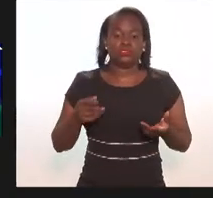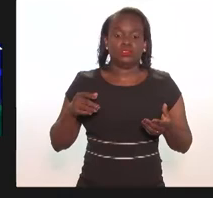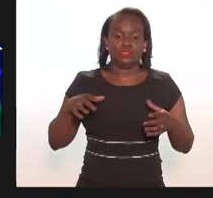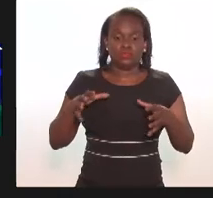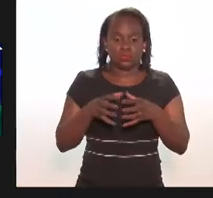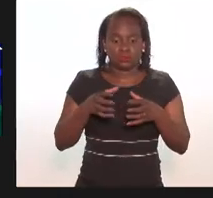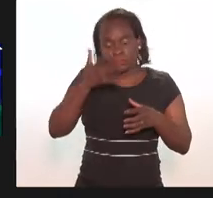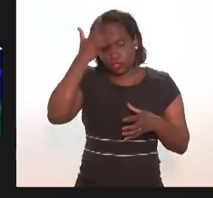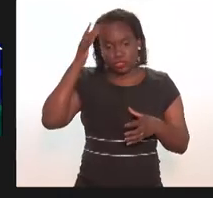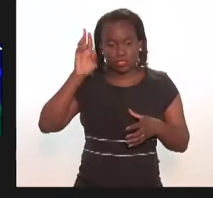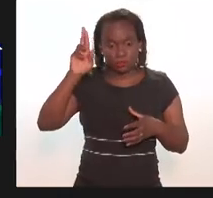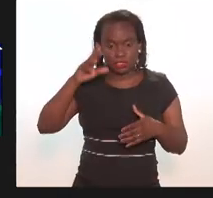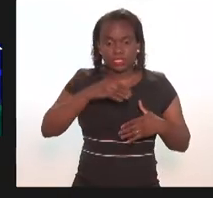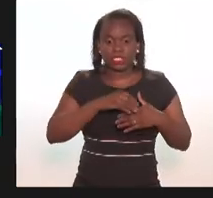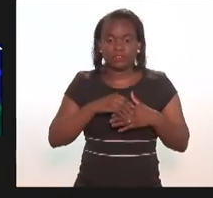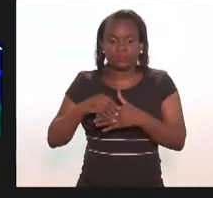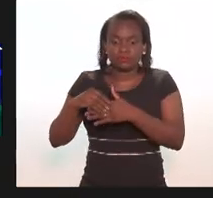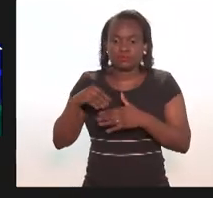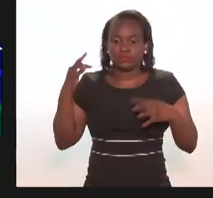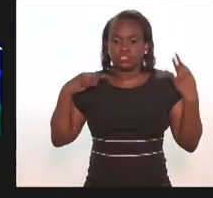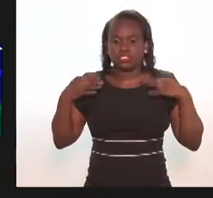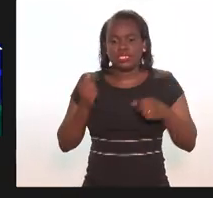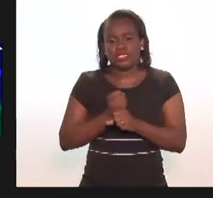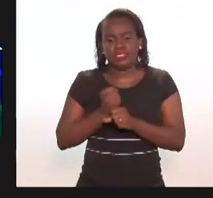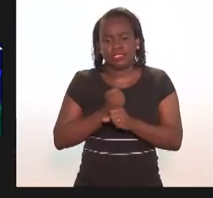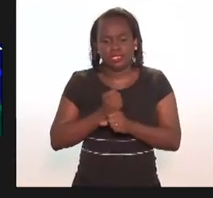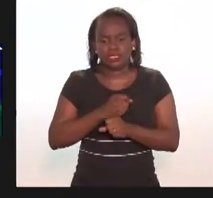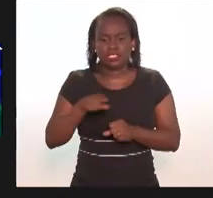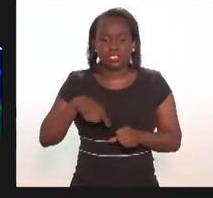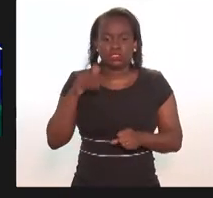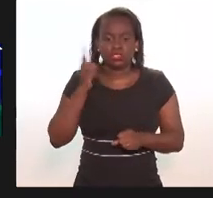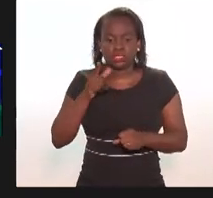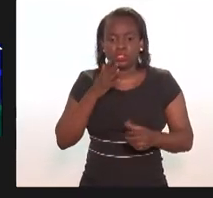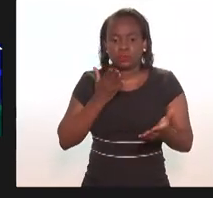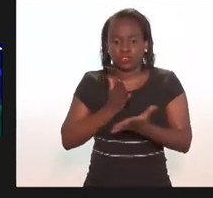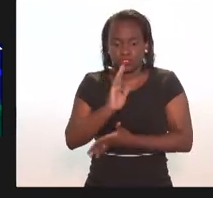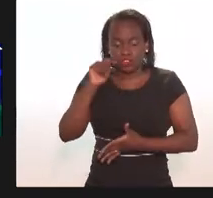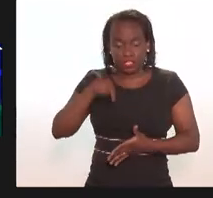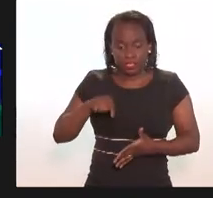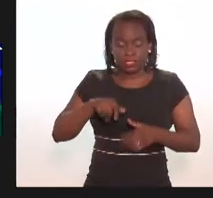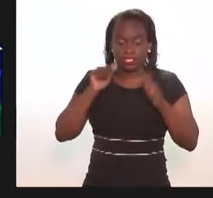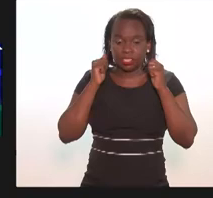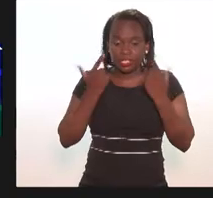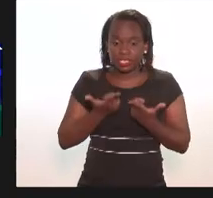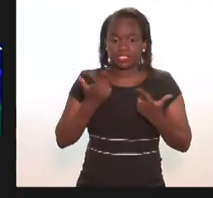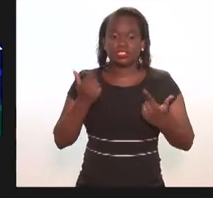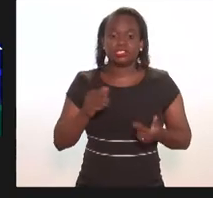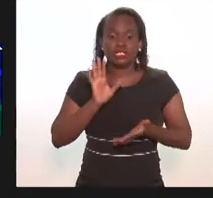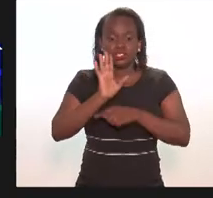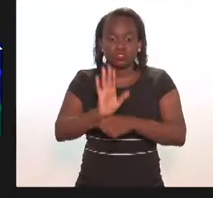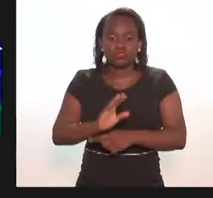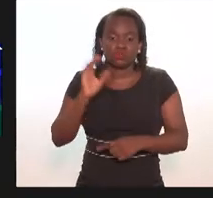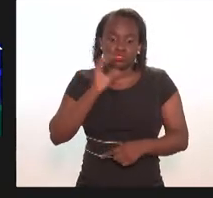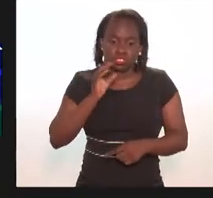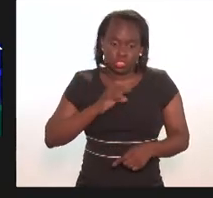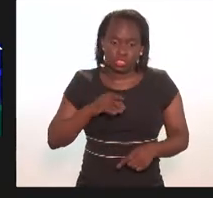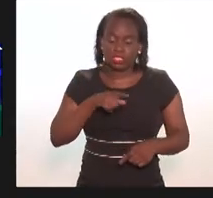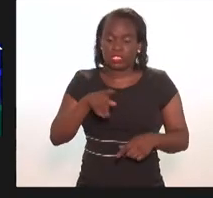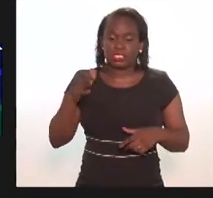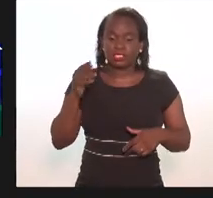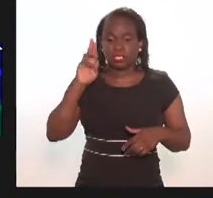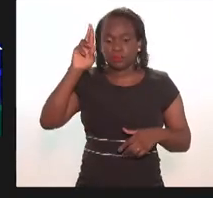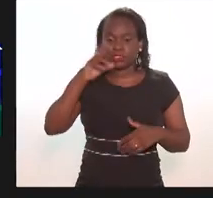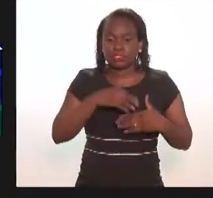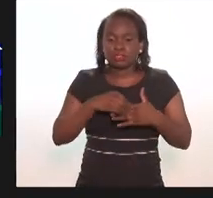guias turísticos há uns anos. E nós conseguimos aprovar, nessa casa, o auxílio emergencial para os nossos guias